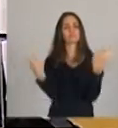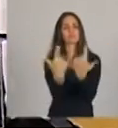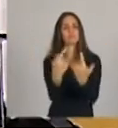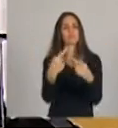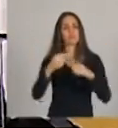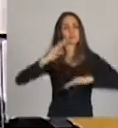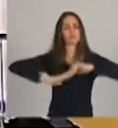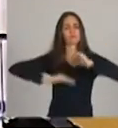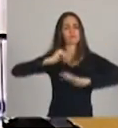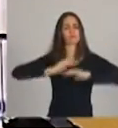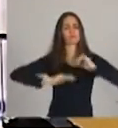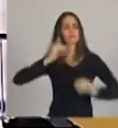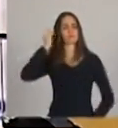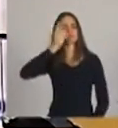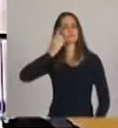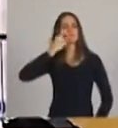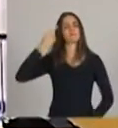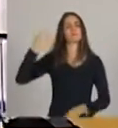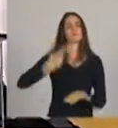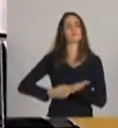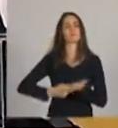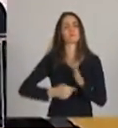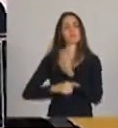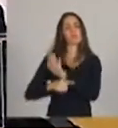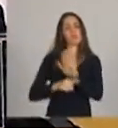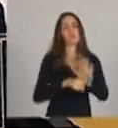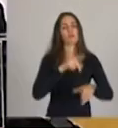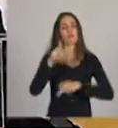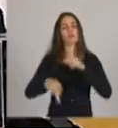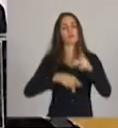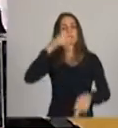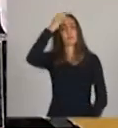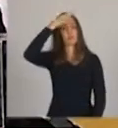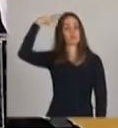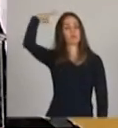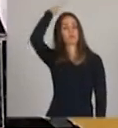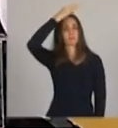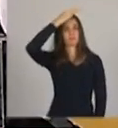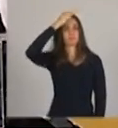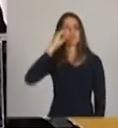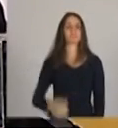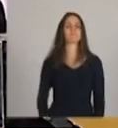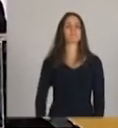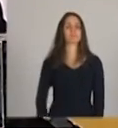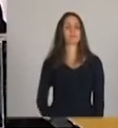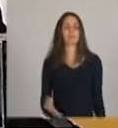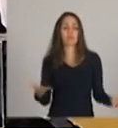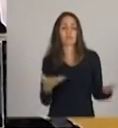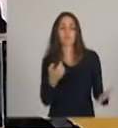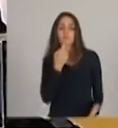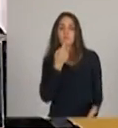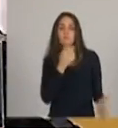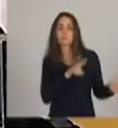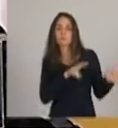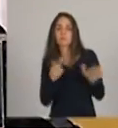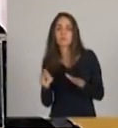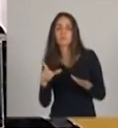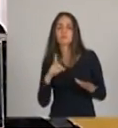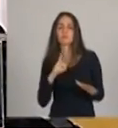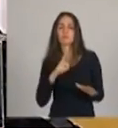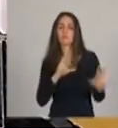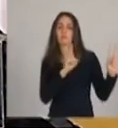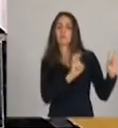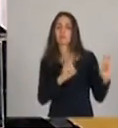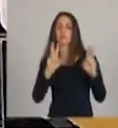com a população do nosso Espírito Santo. Nessa semana, estamos lidando com duas matérias muito